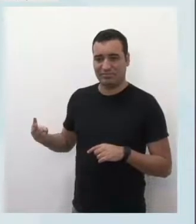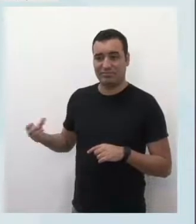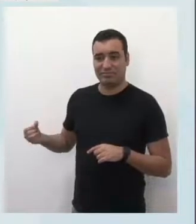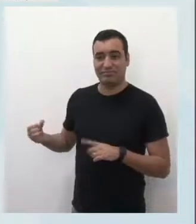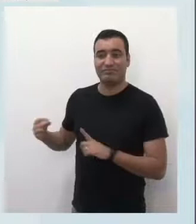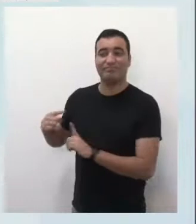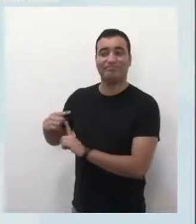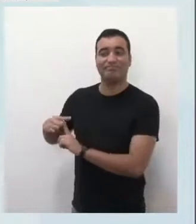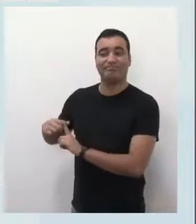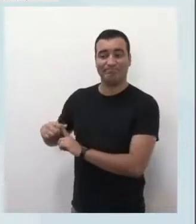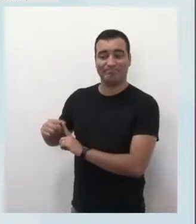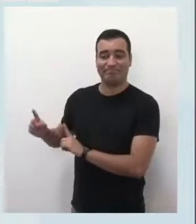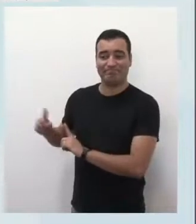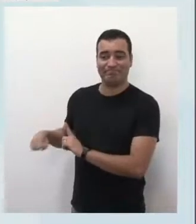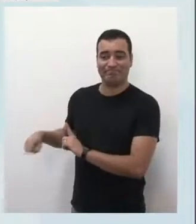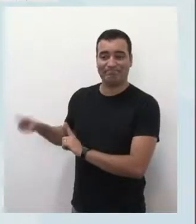tem